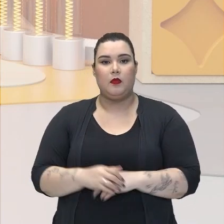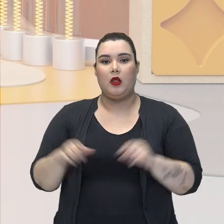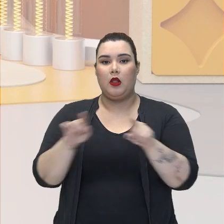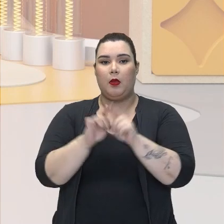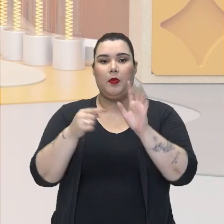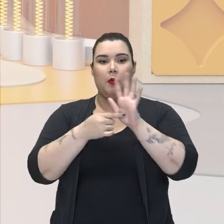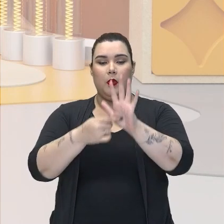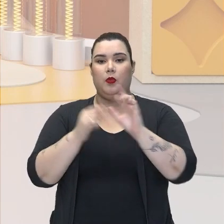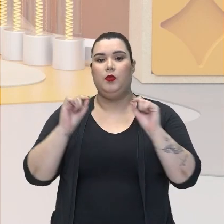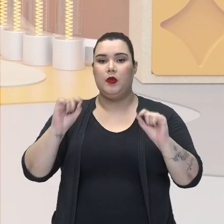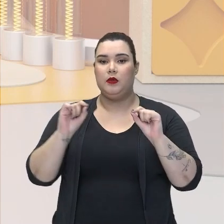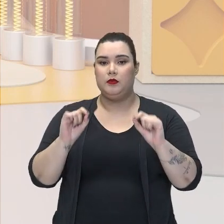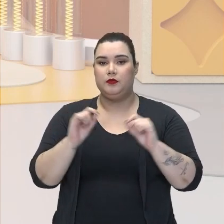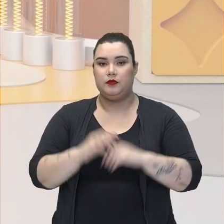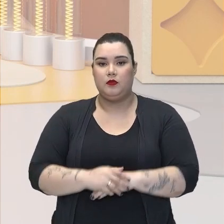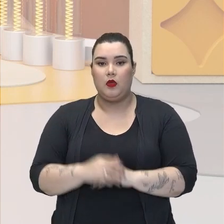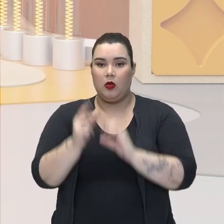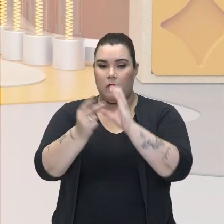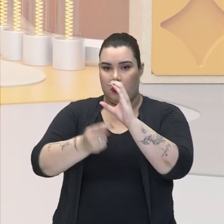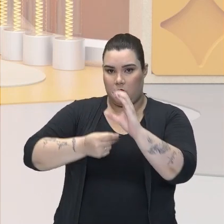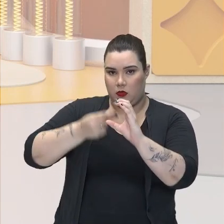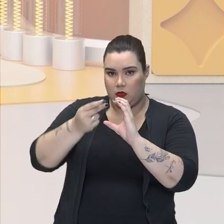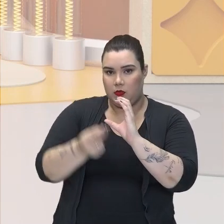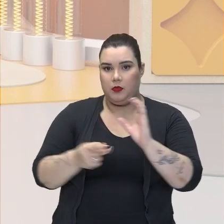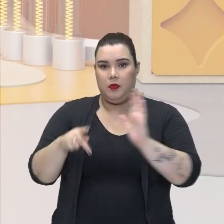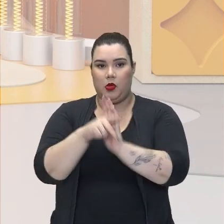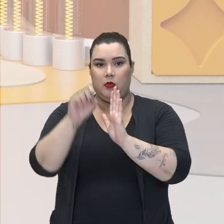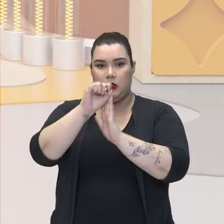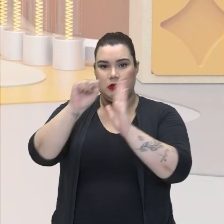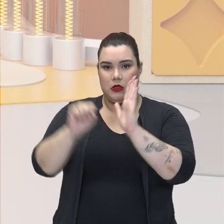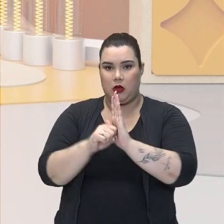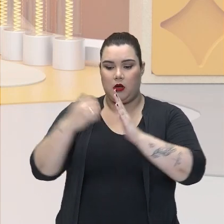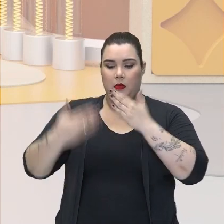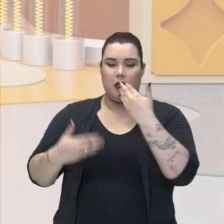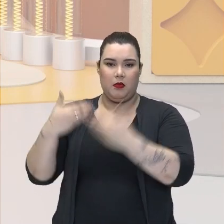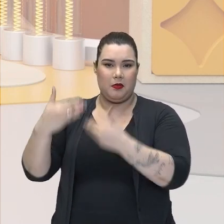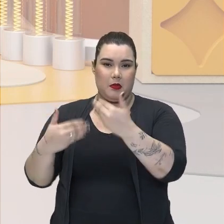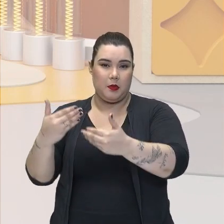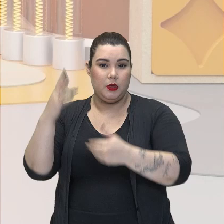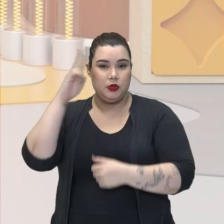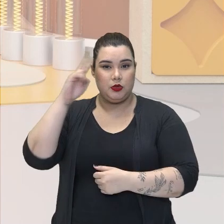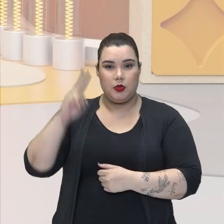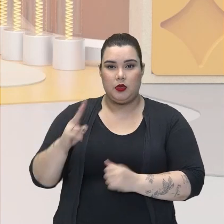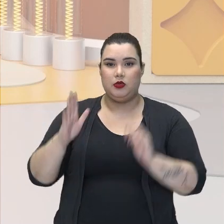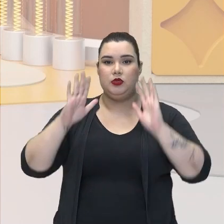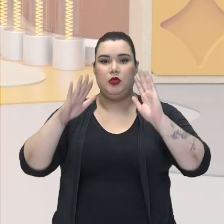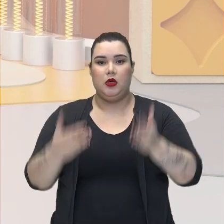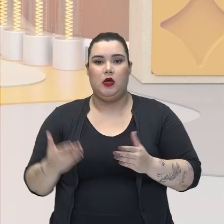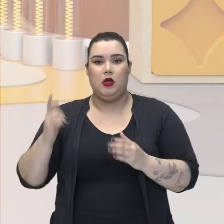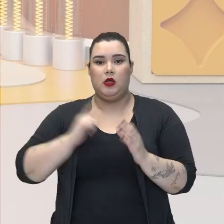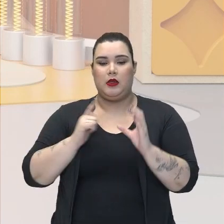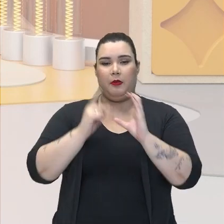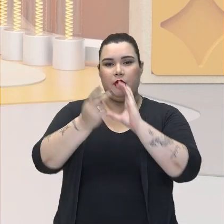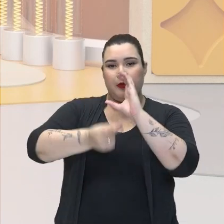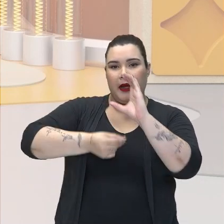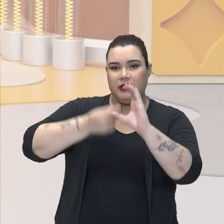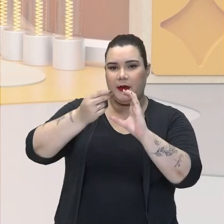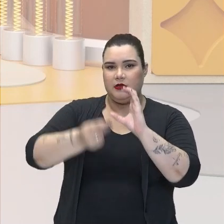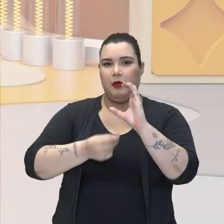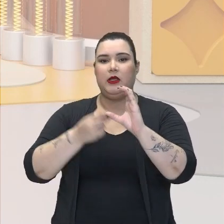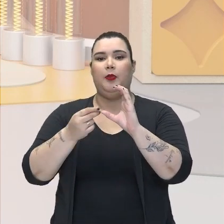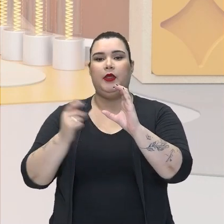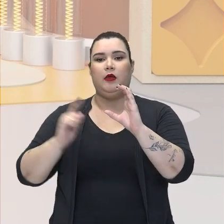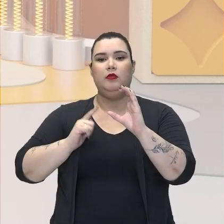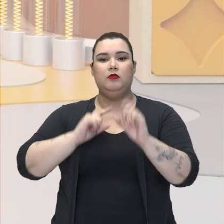nesse momento que o capitalismo, nesses séculos que ele tem de história, ele já passou por momentos de expansão, de